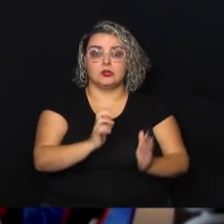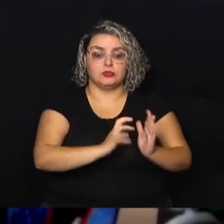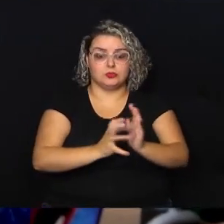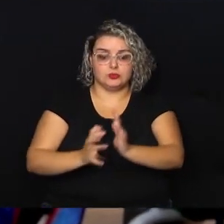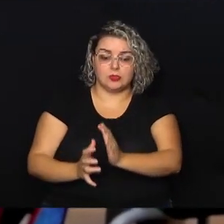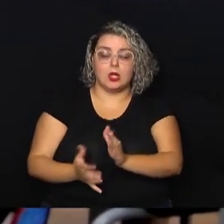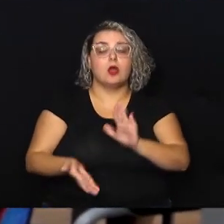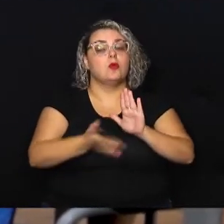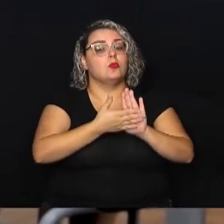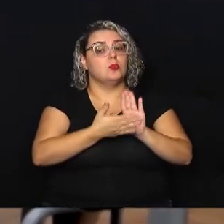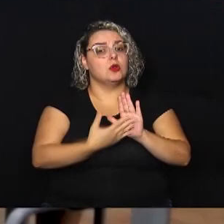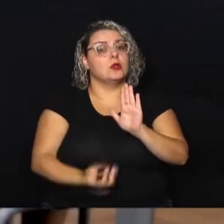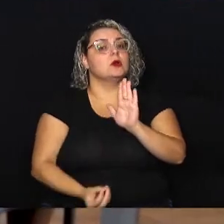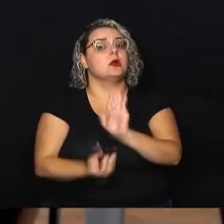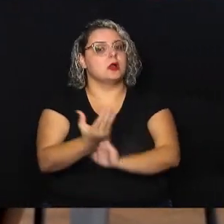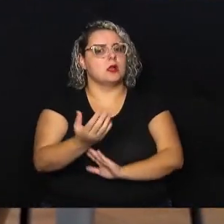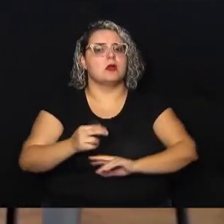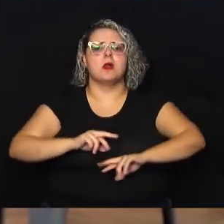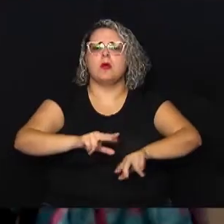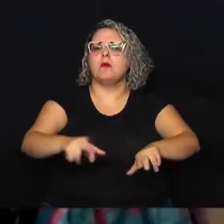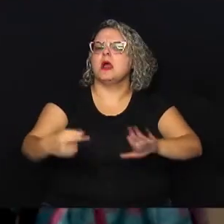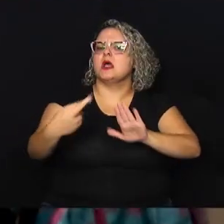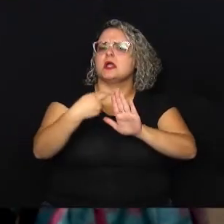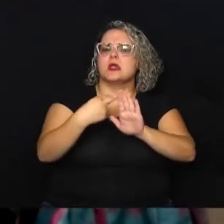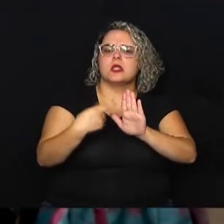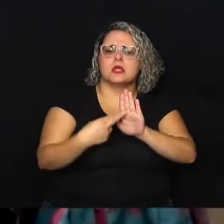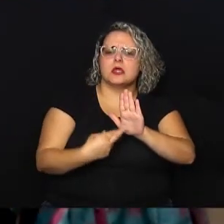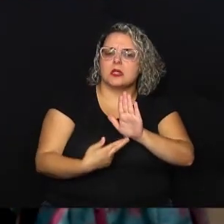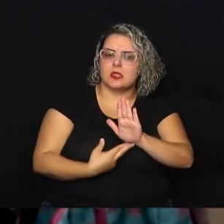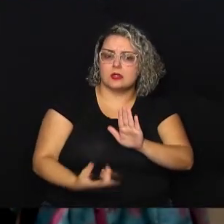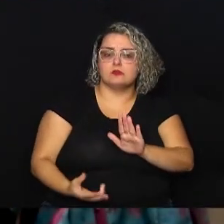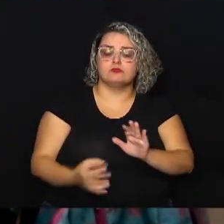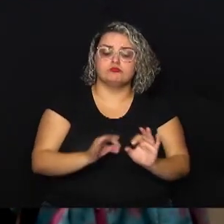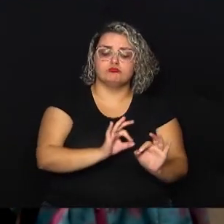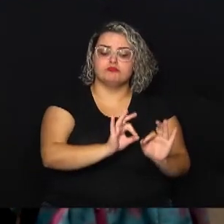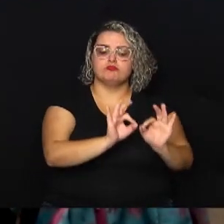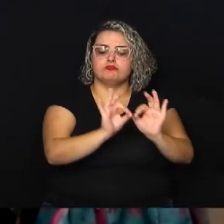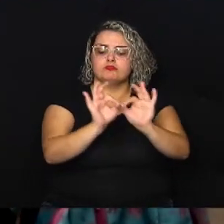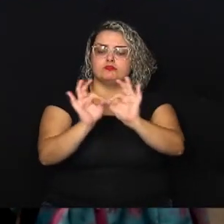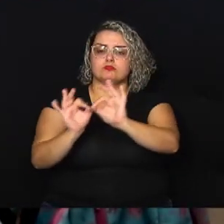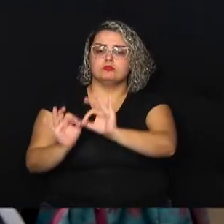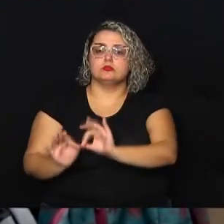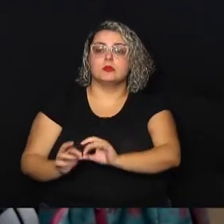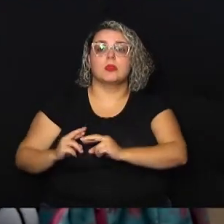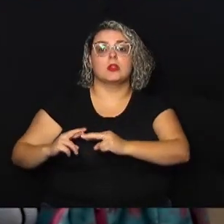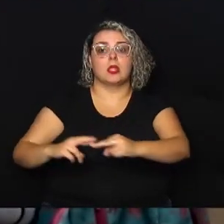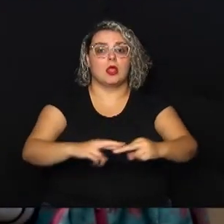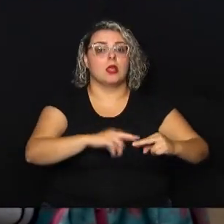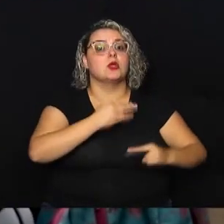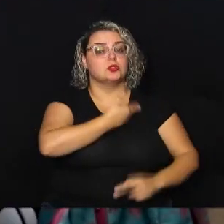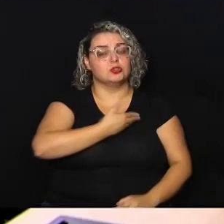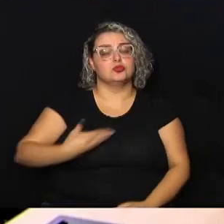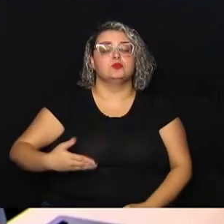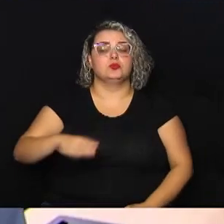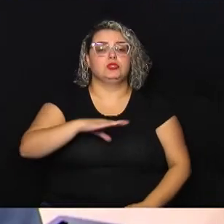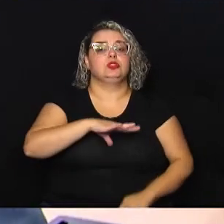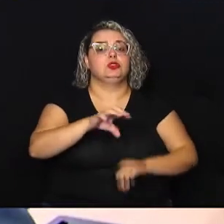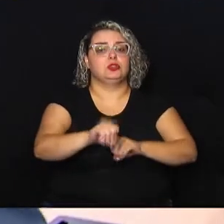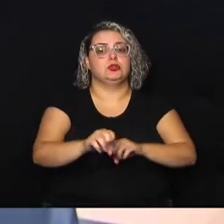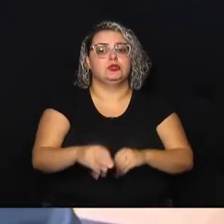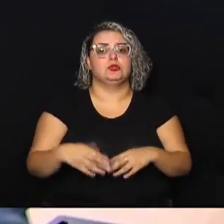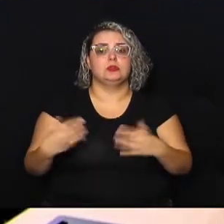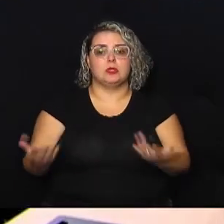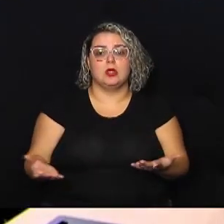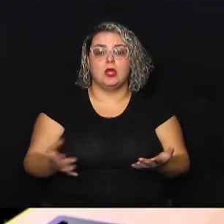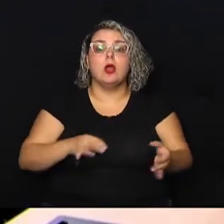proposta estabelece uma série de regras a serem observadas na rede pública municipal de educação. Esse é um projeto